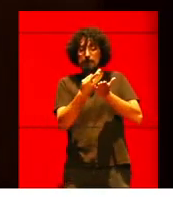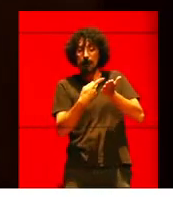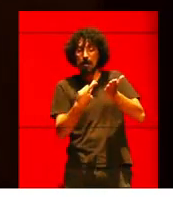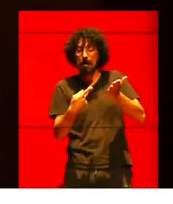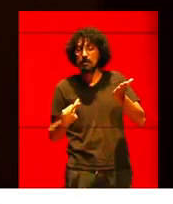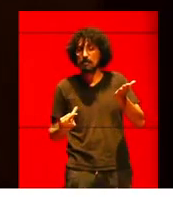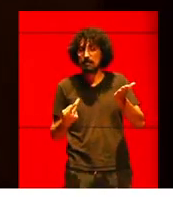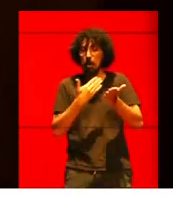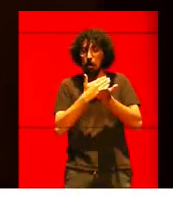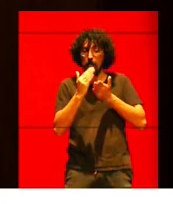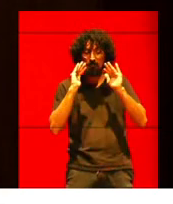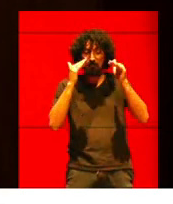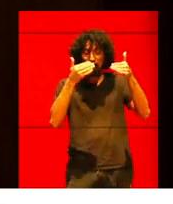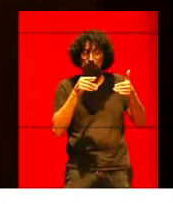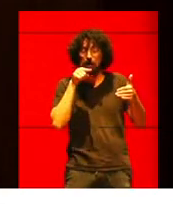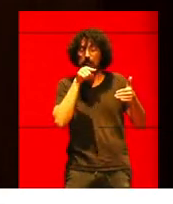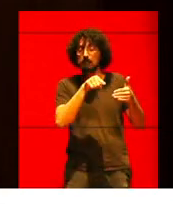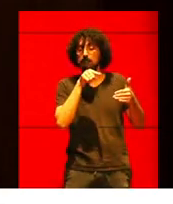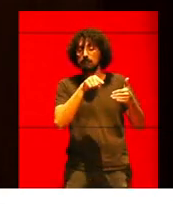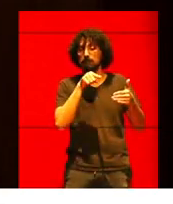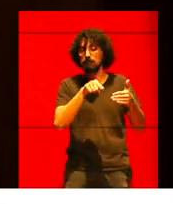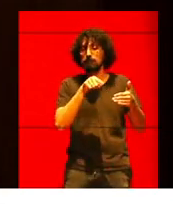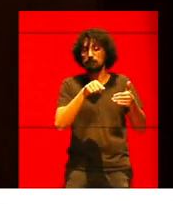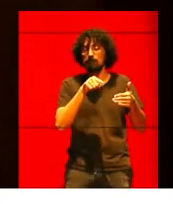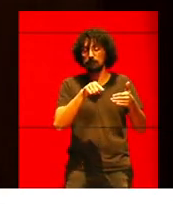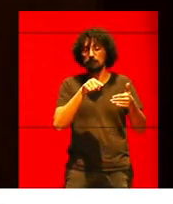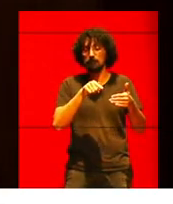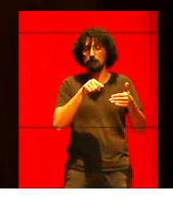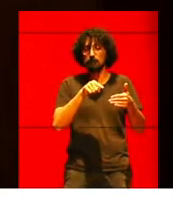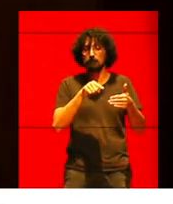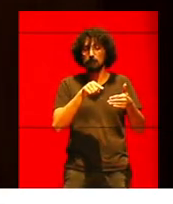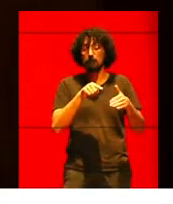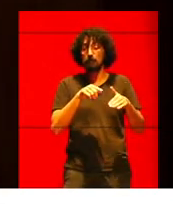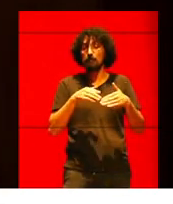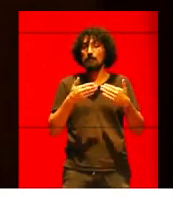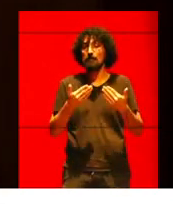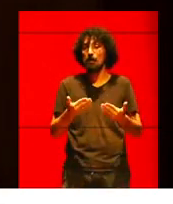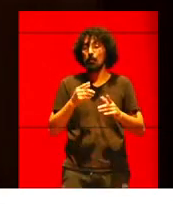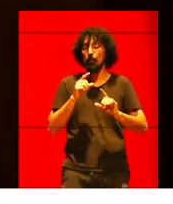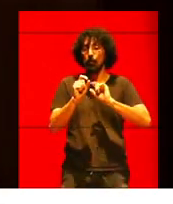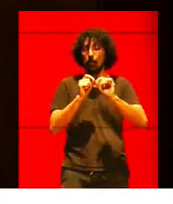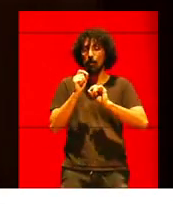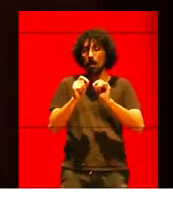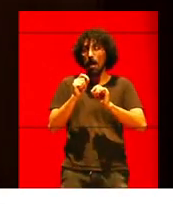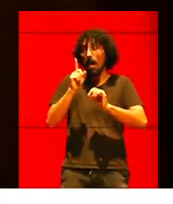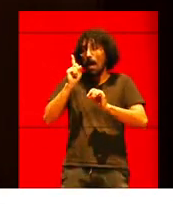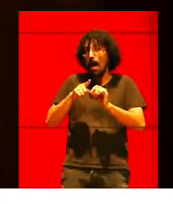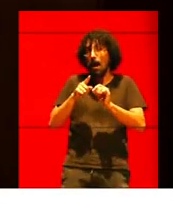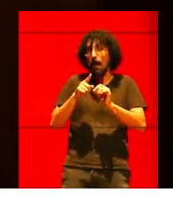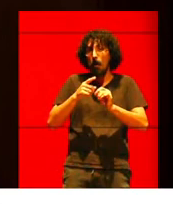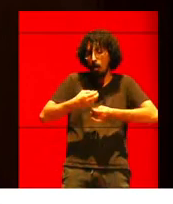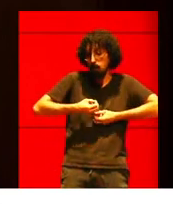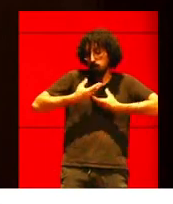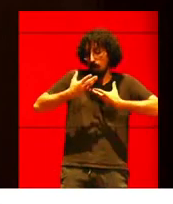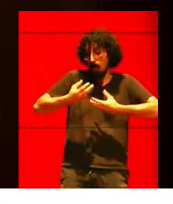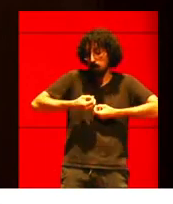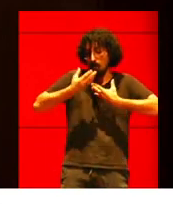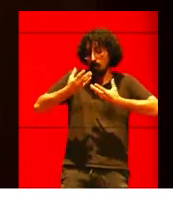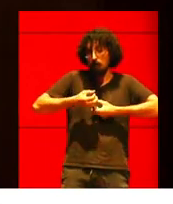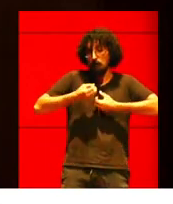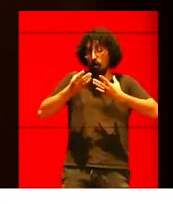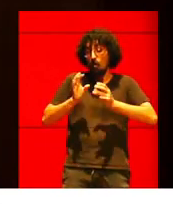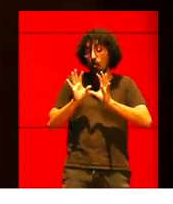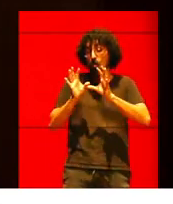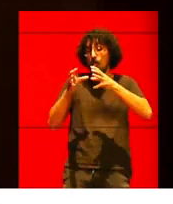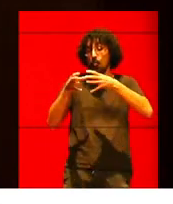tuas esquinas, da deselegância discreta de tuas meninas. Ainda não havia para mim, Rita Lee, a tua mais completa